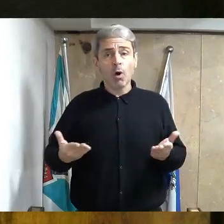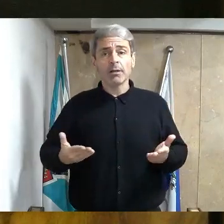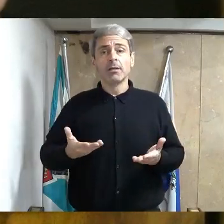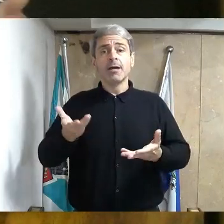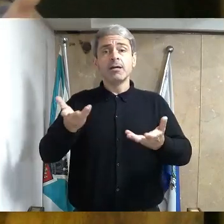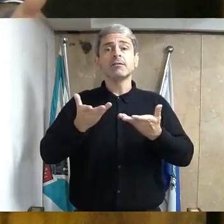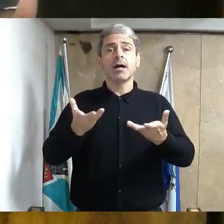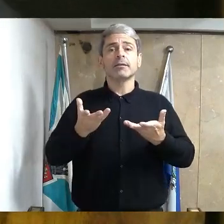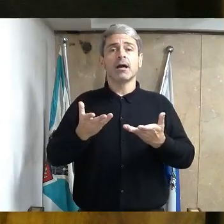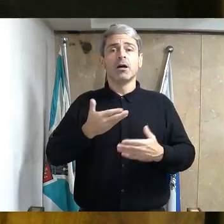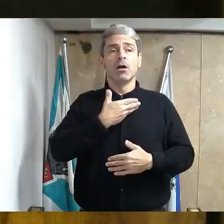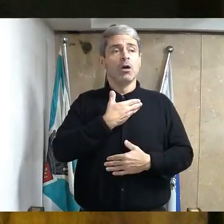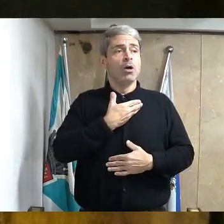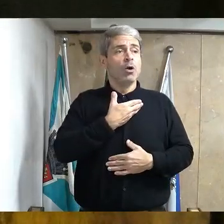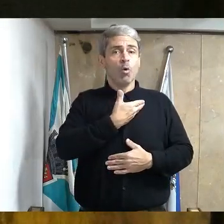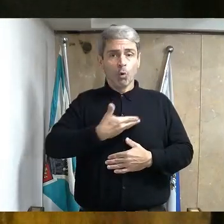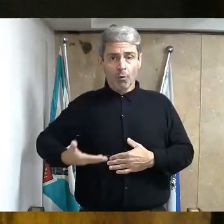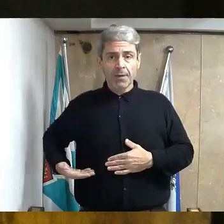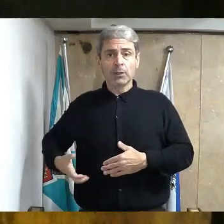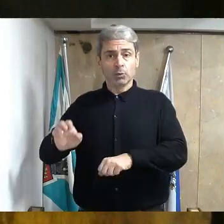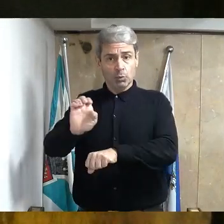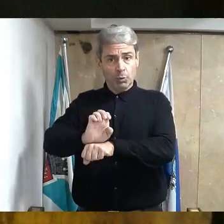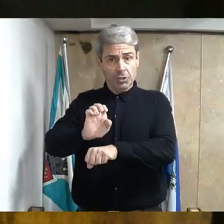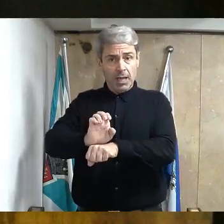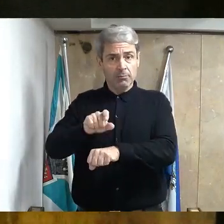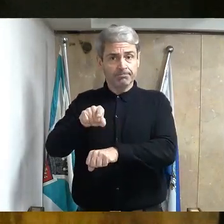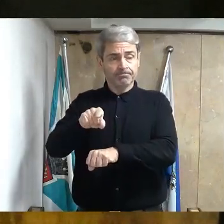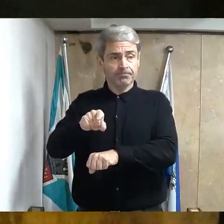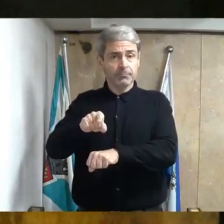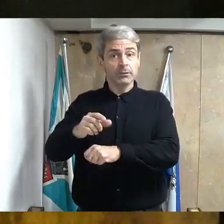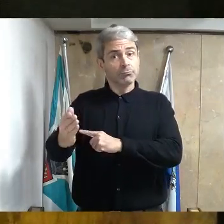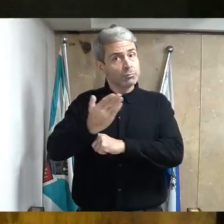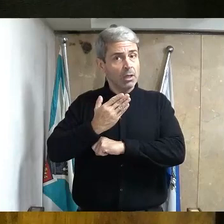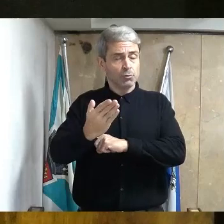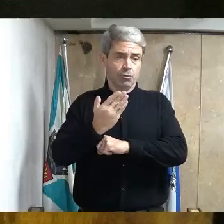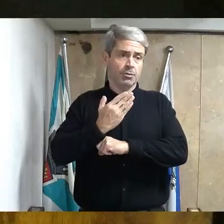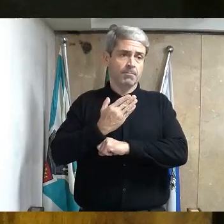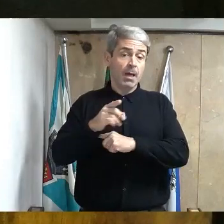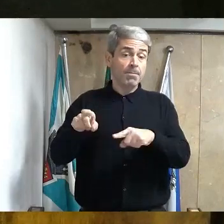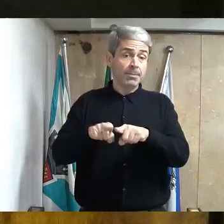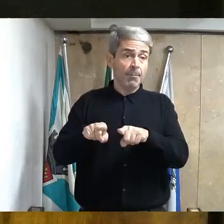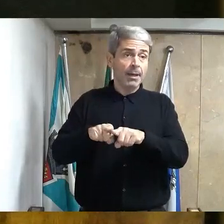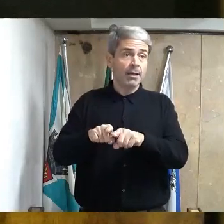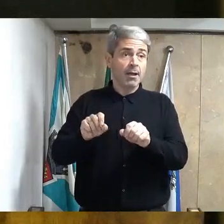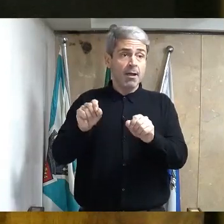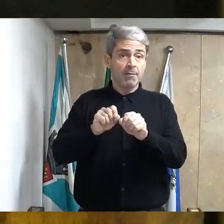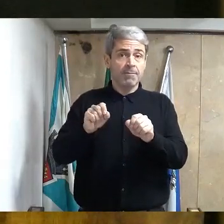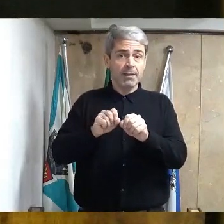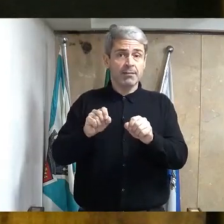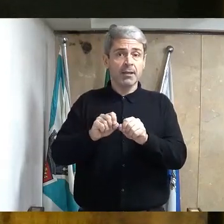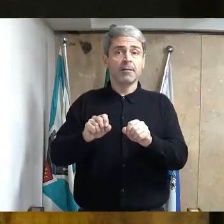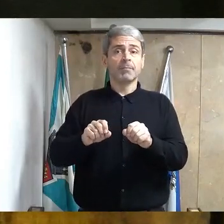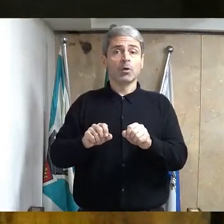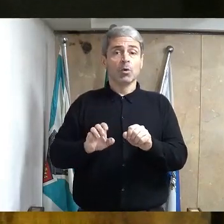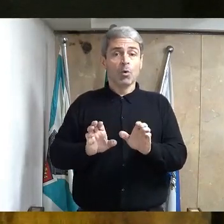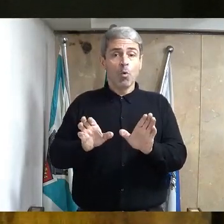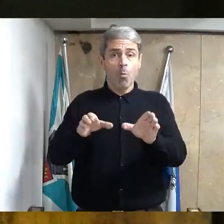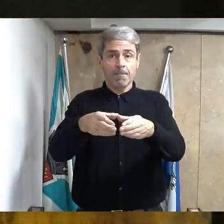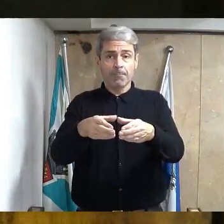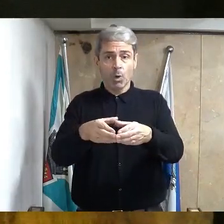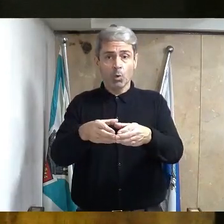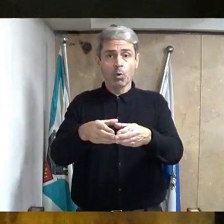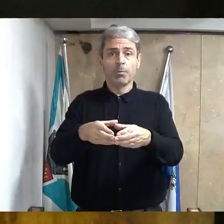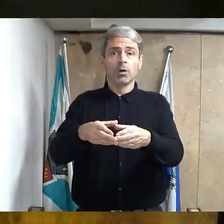que o governo do Estado nos ajude a fazer uma blitz realmente do